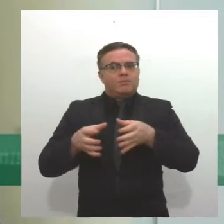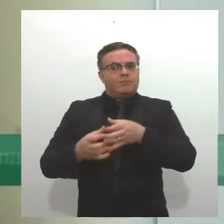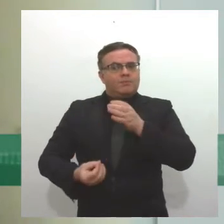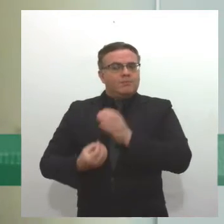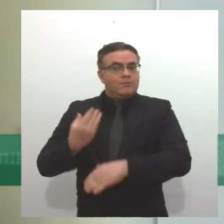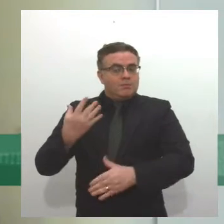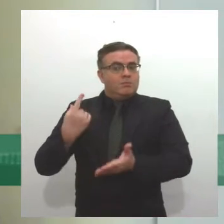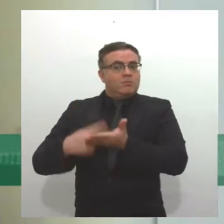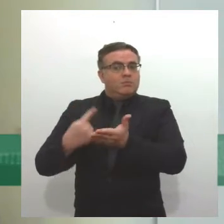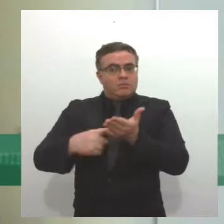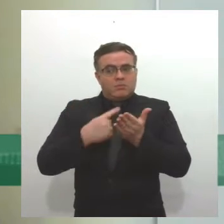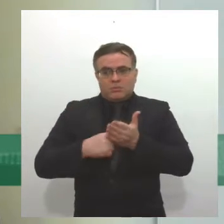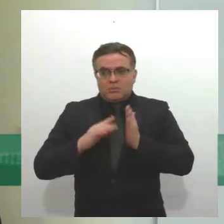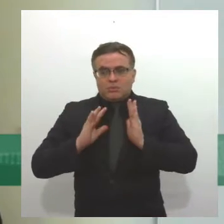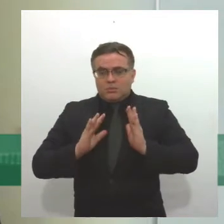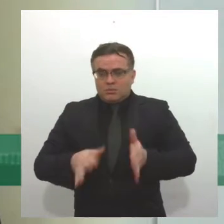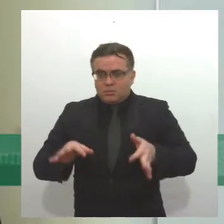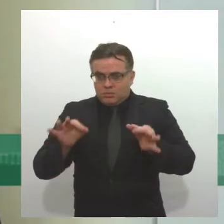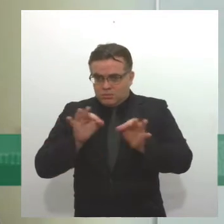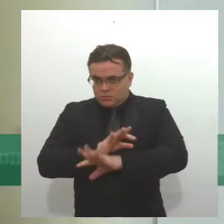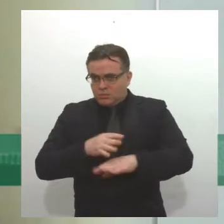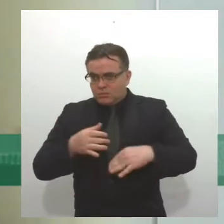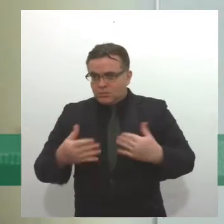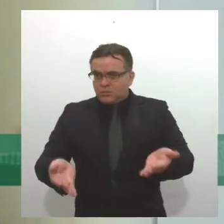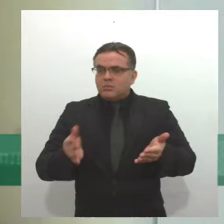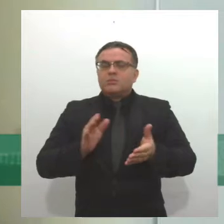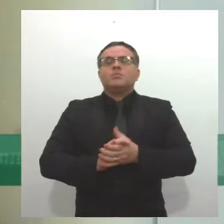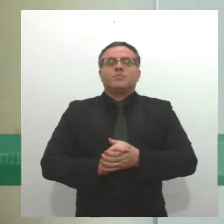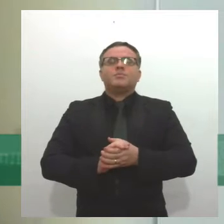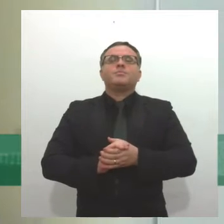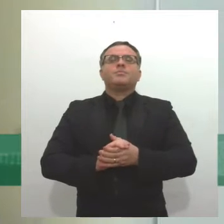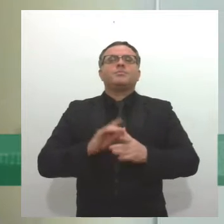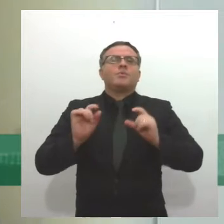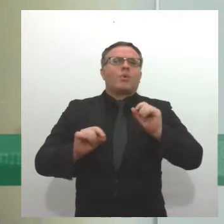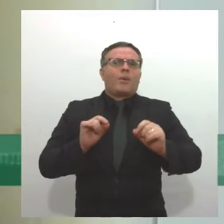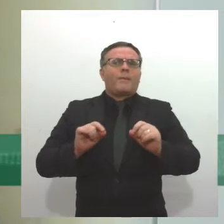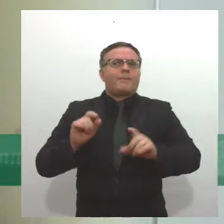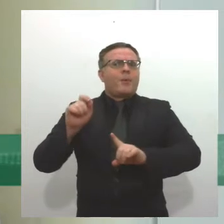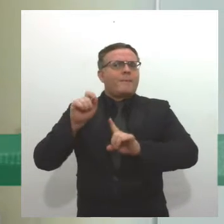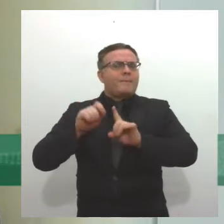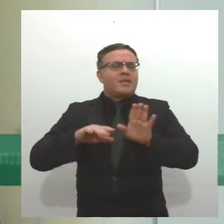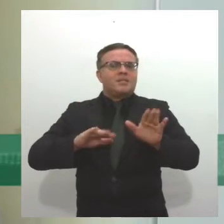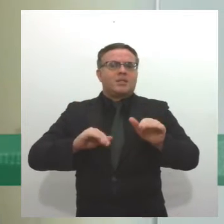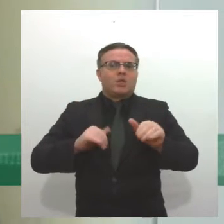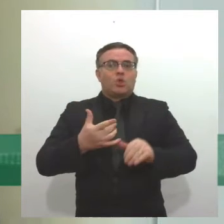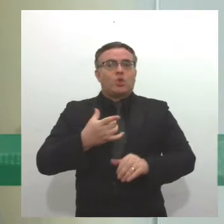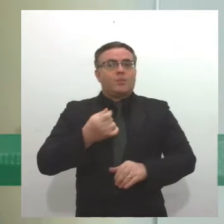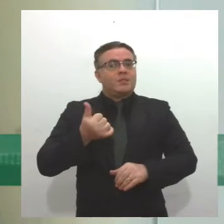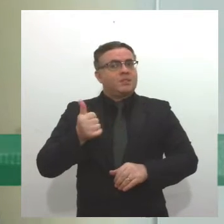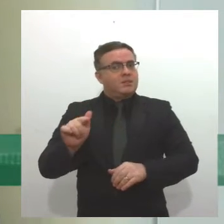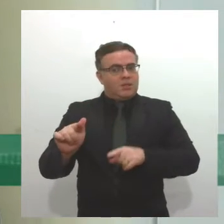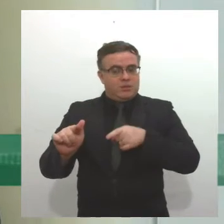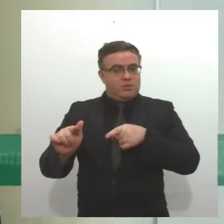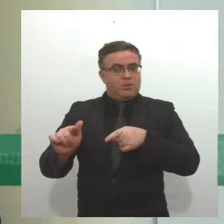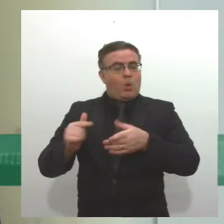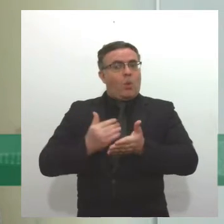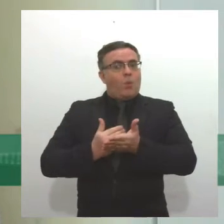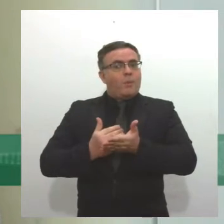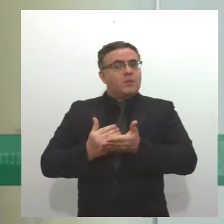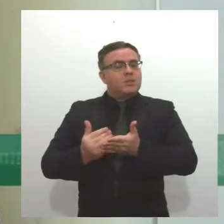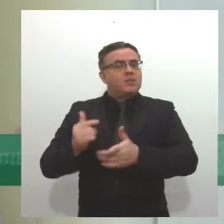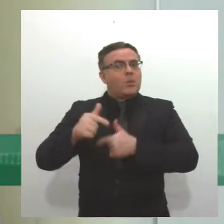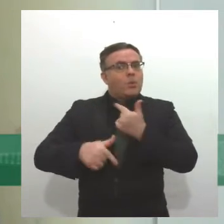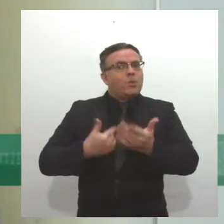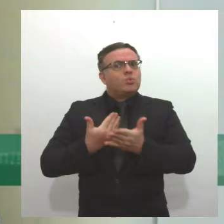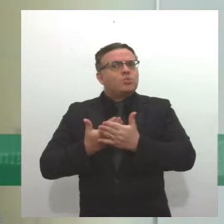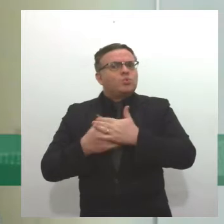de cada bancada, proporcionalmente, foi instalada em setembro de 2017. E aí começamos a trabalhar.